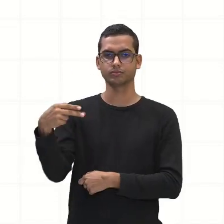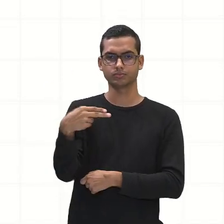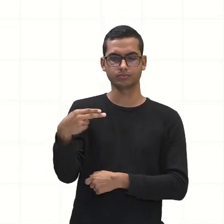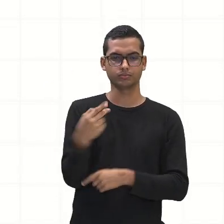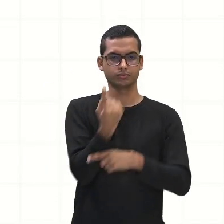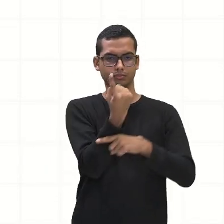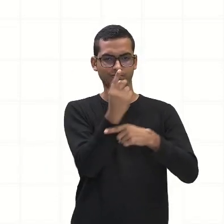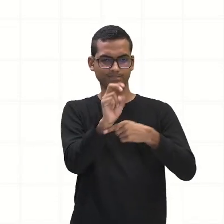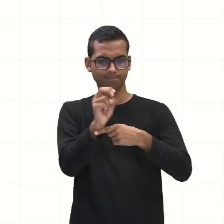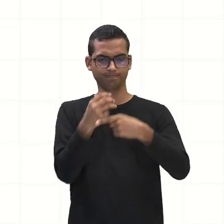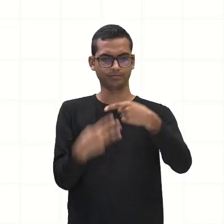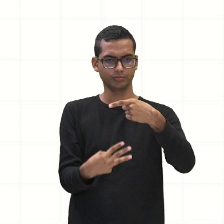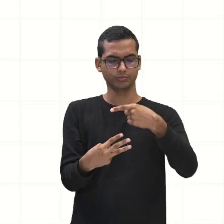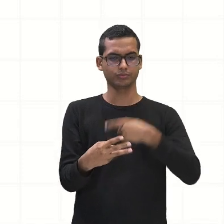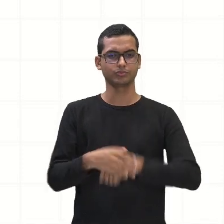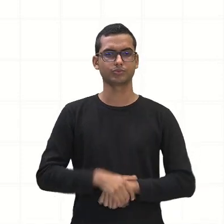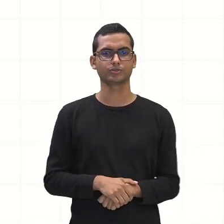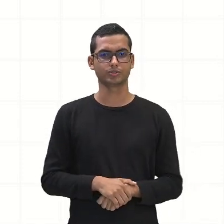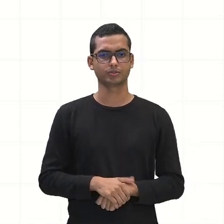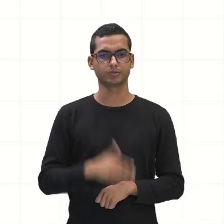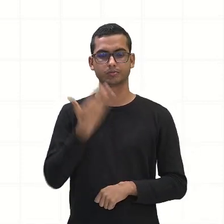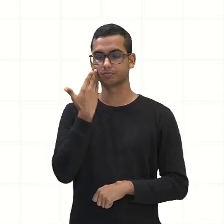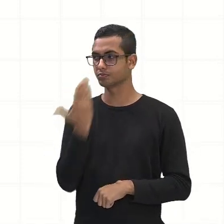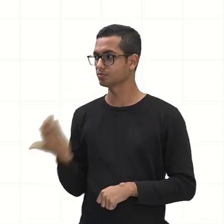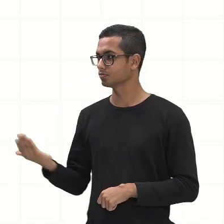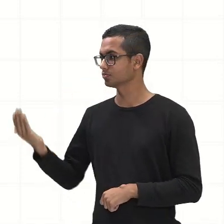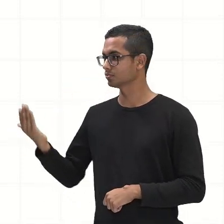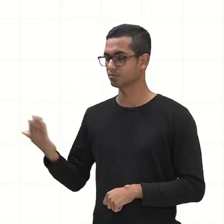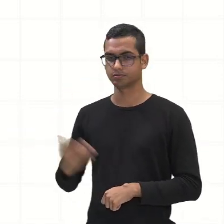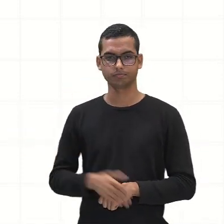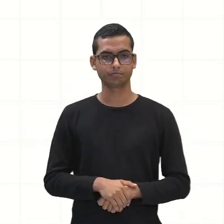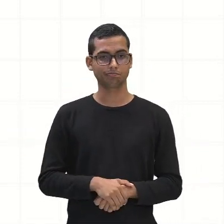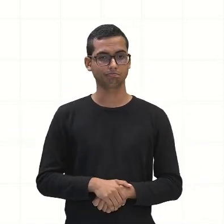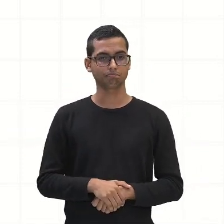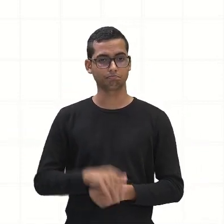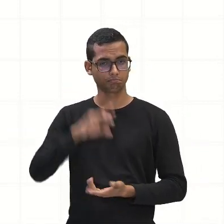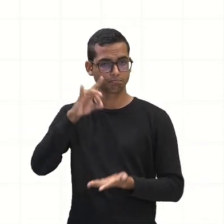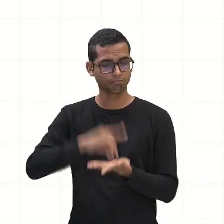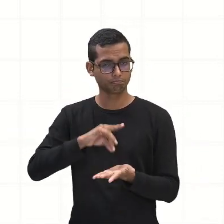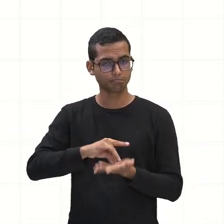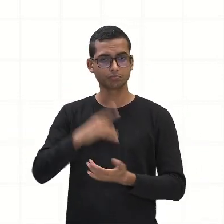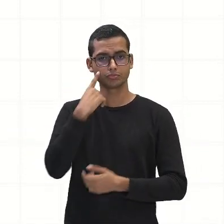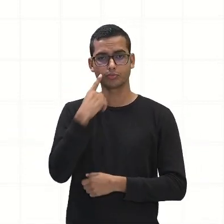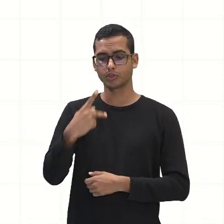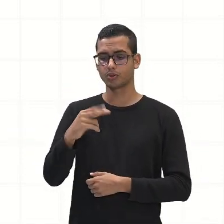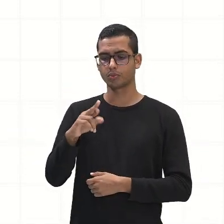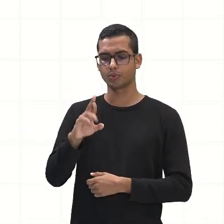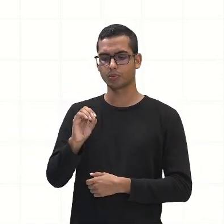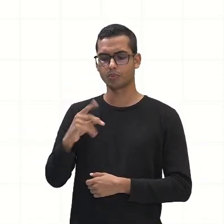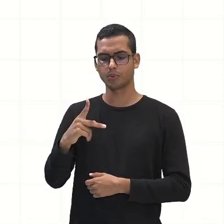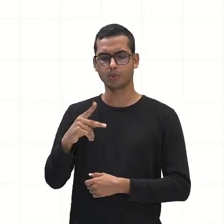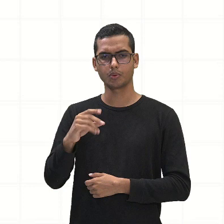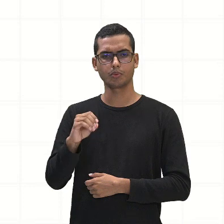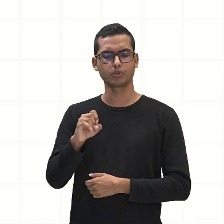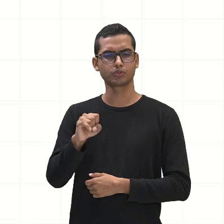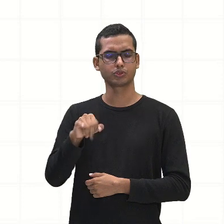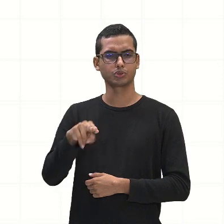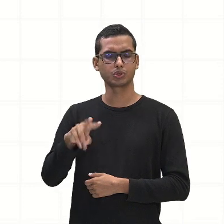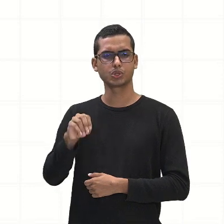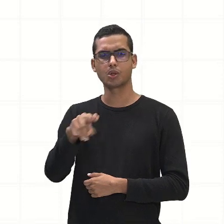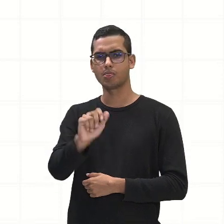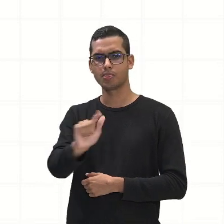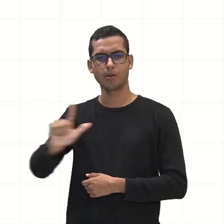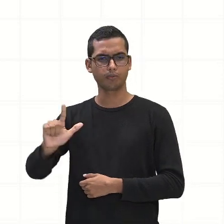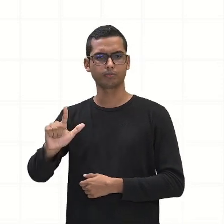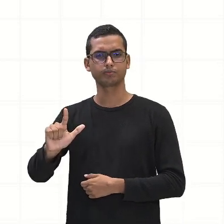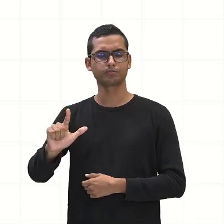Então, partindo aqui que isso é proporcional, se é proporcional, vale o teorema fundamental das proporções.